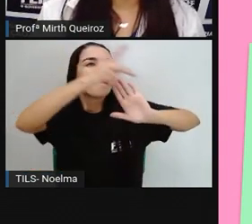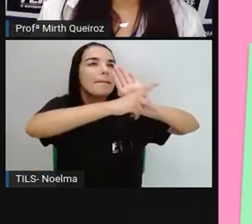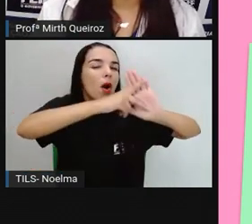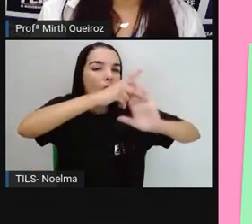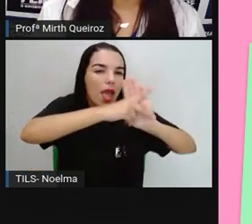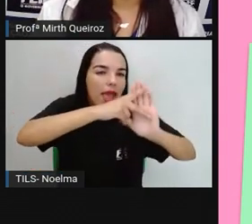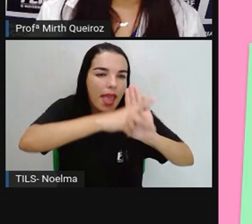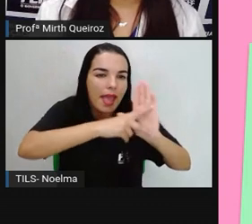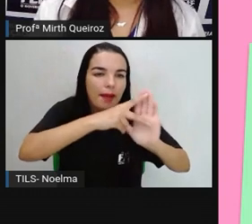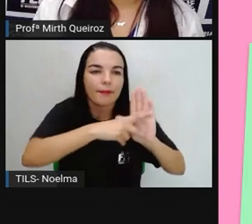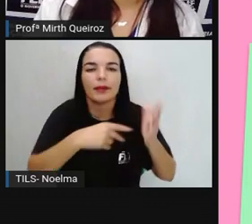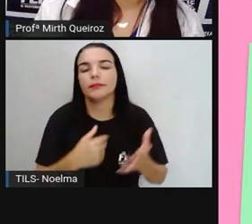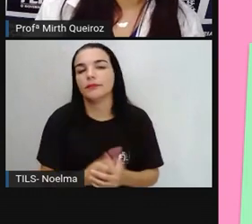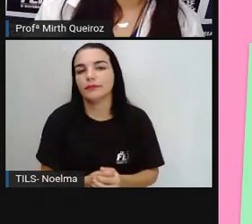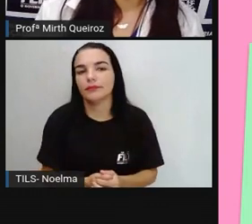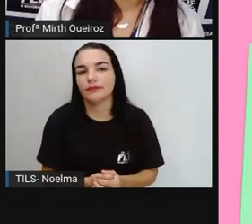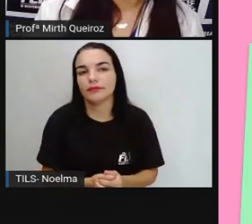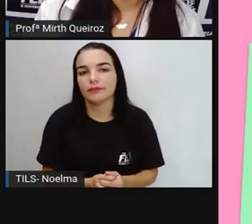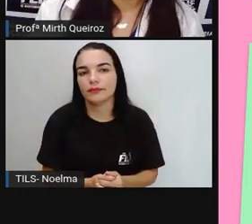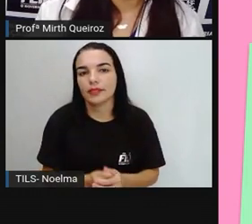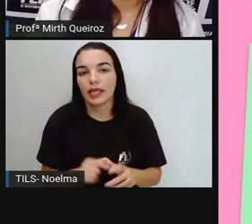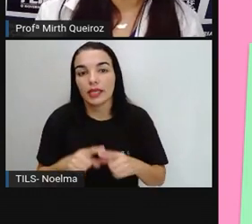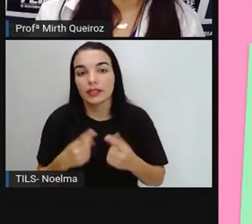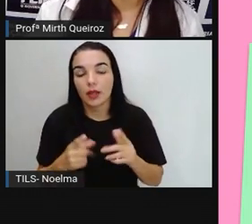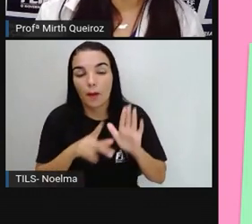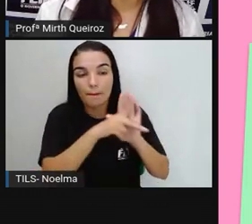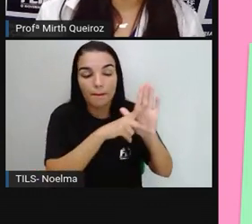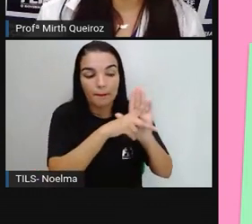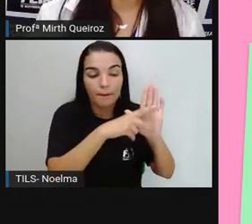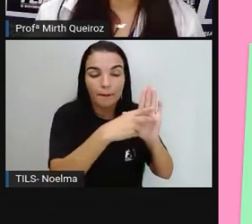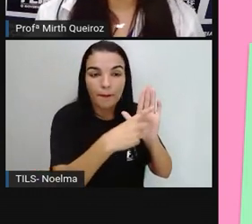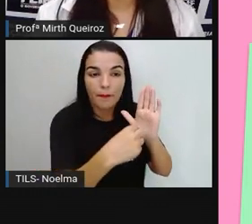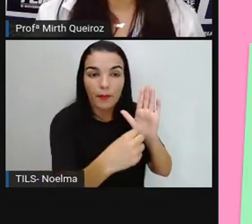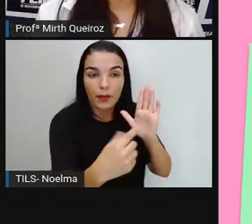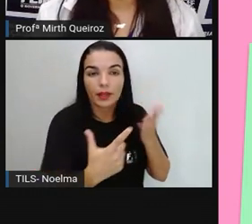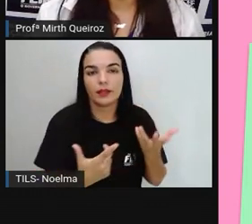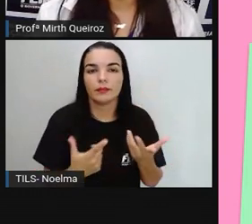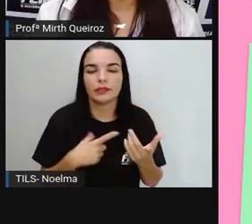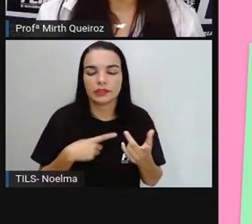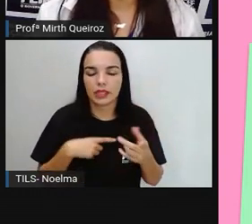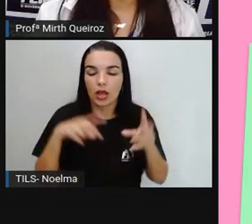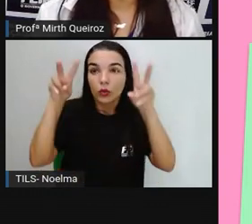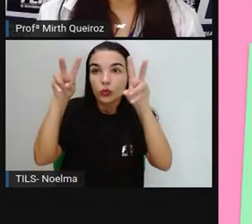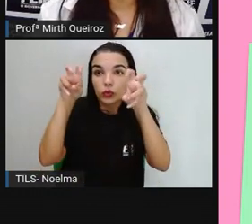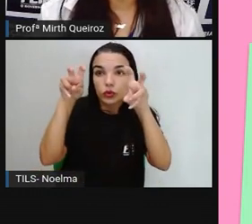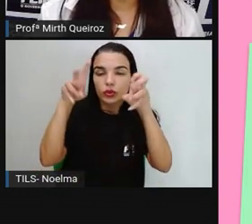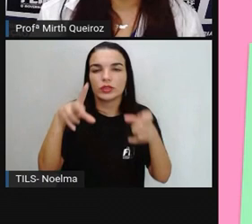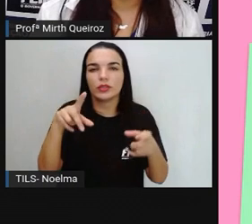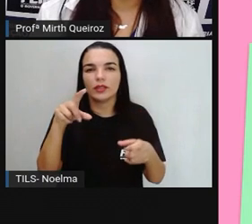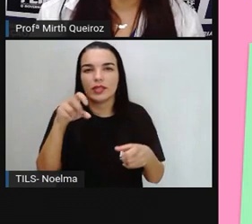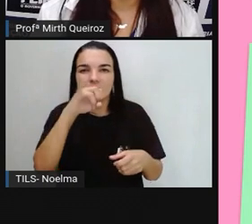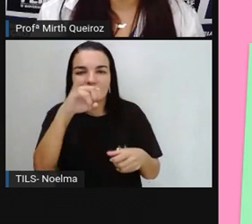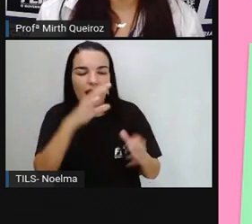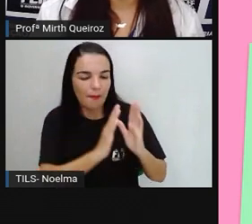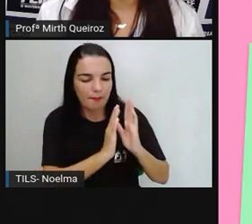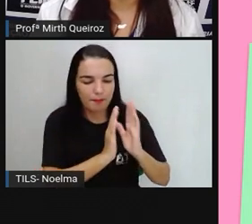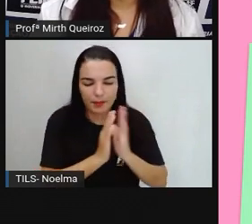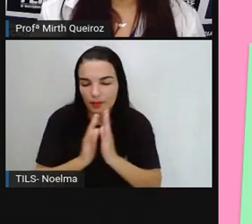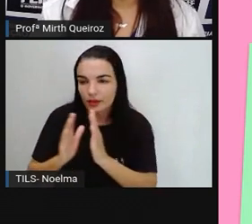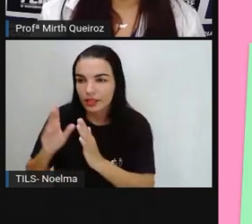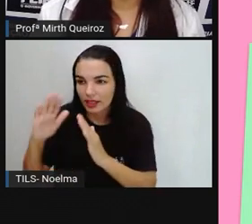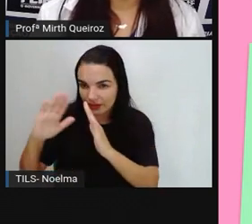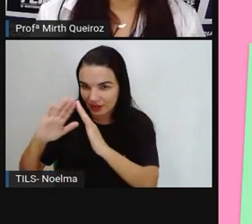muito sobre o texto. E o que me diz o título do texto? Tenho certeza que quando vocês vão na biblioteca da escola, vocês iam na biblioteca da